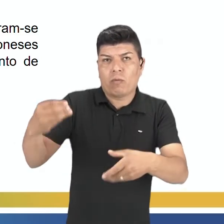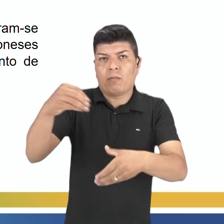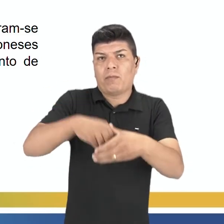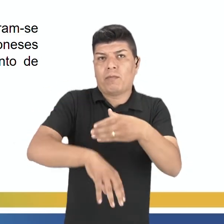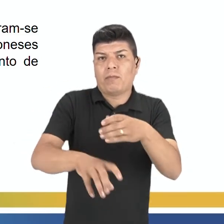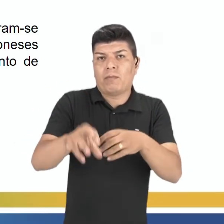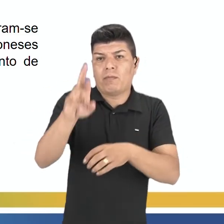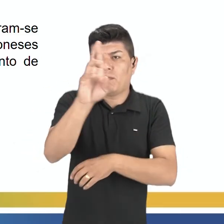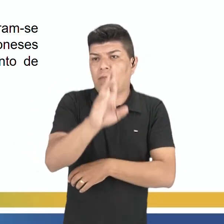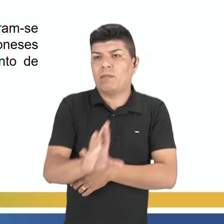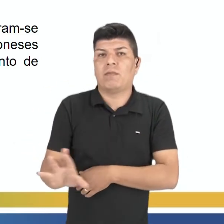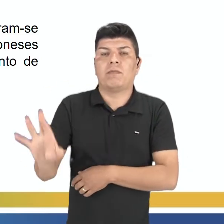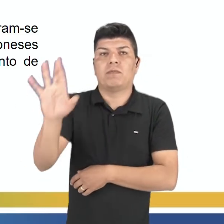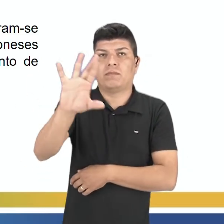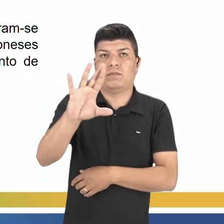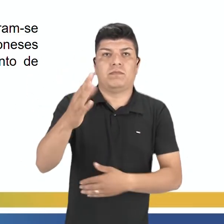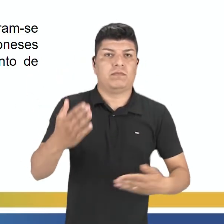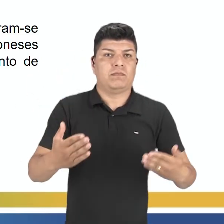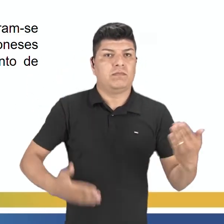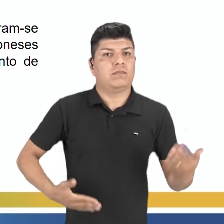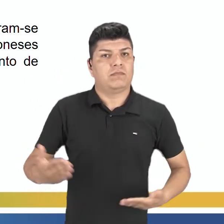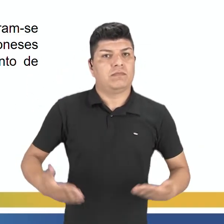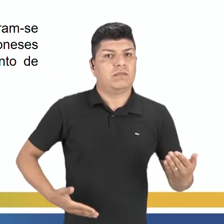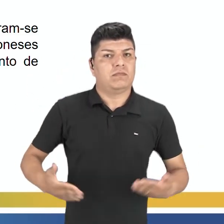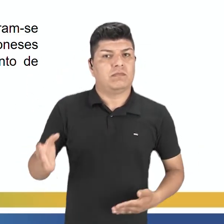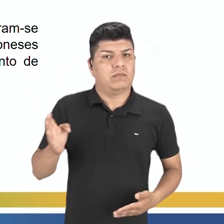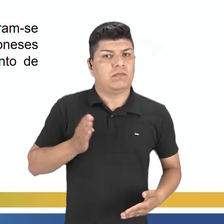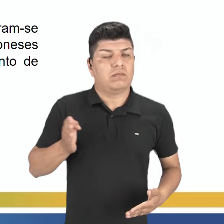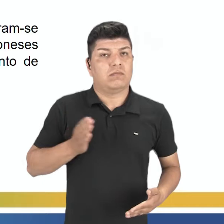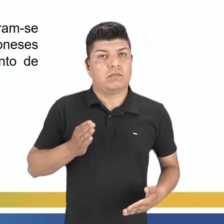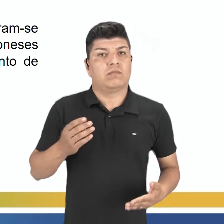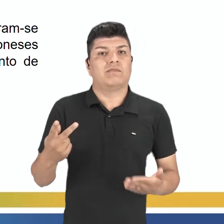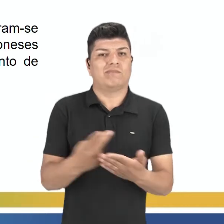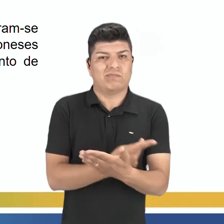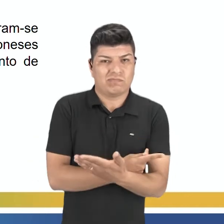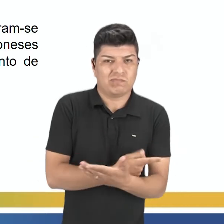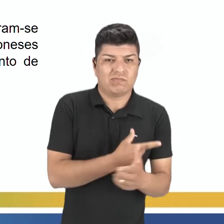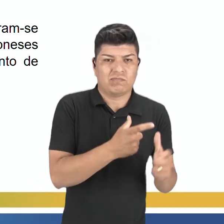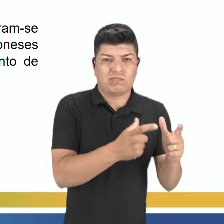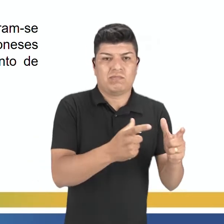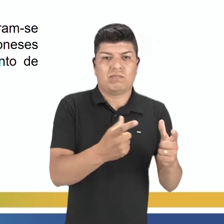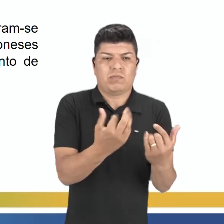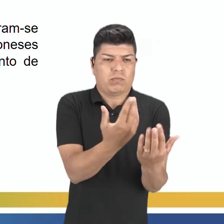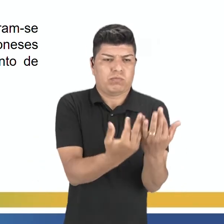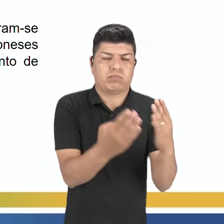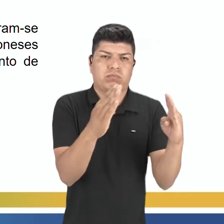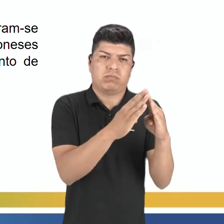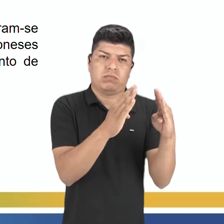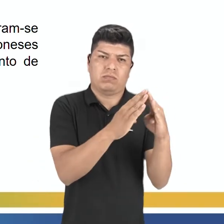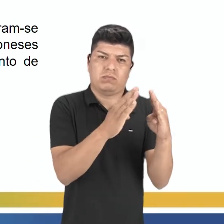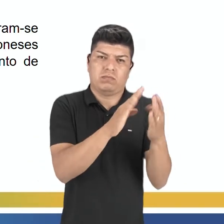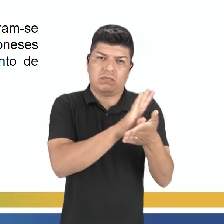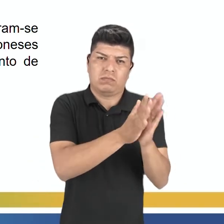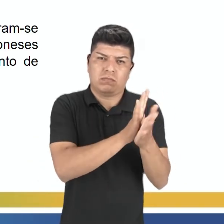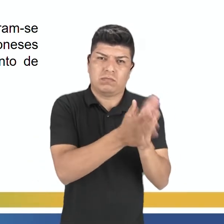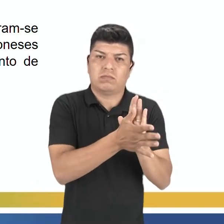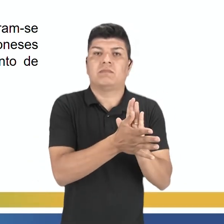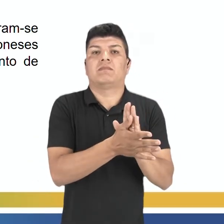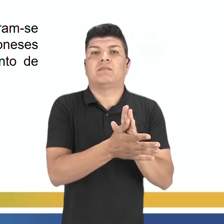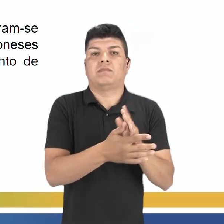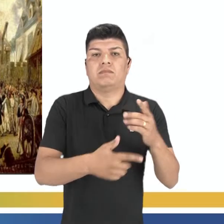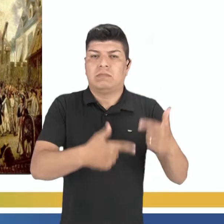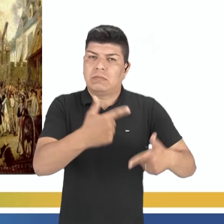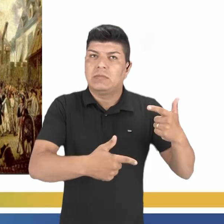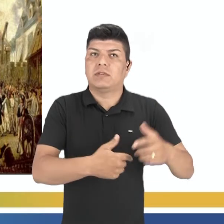regiões de servidão, por exemplo, contra os nobres. Isso ocorreu, vários focos, queimaram casas, entraram em conflito com os